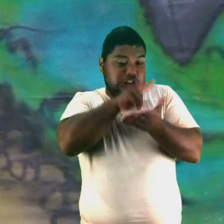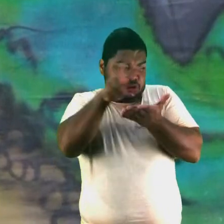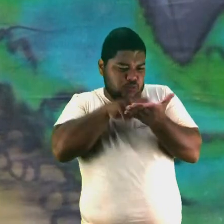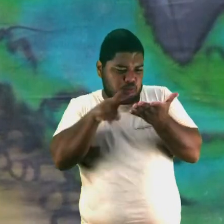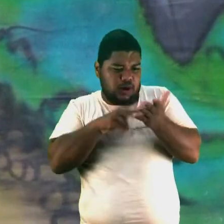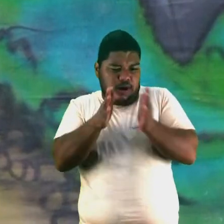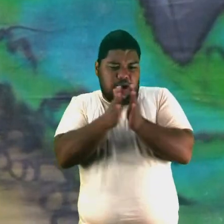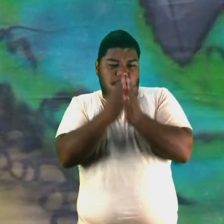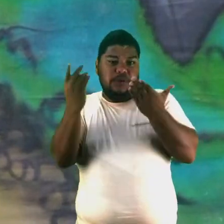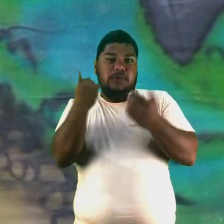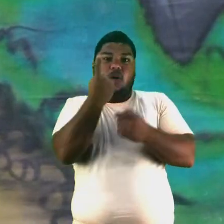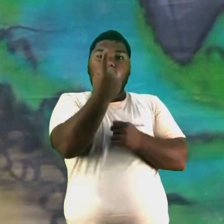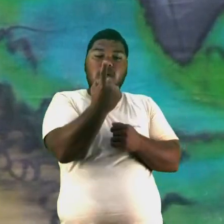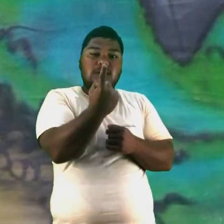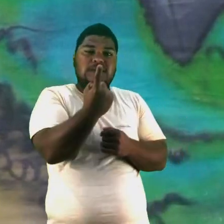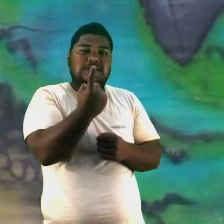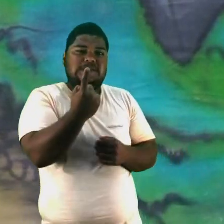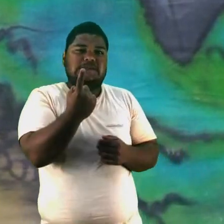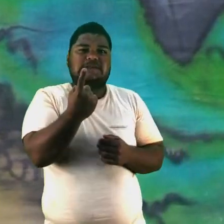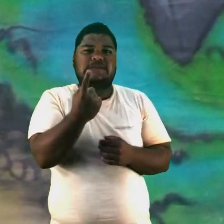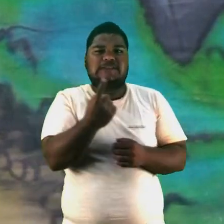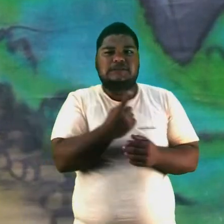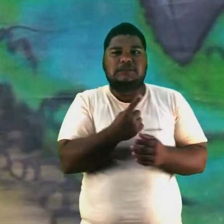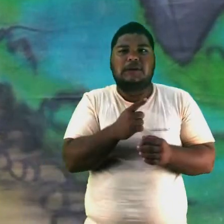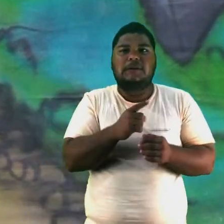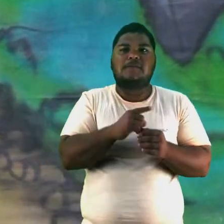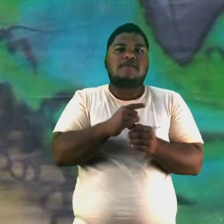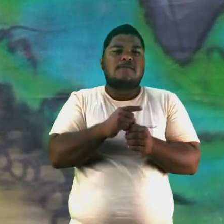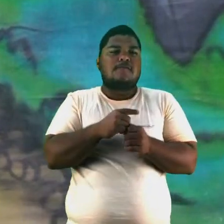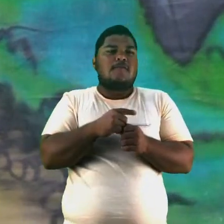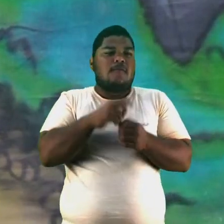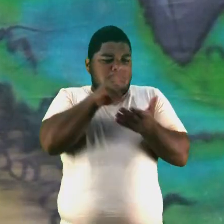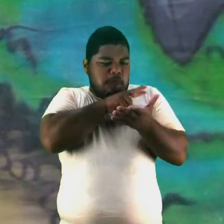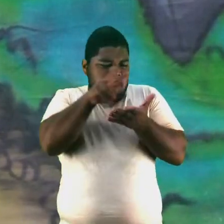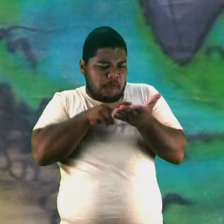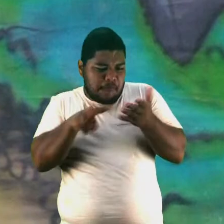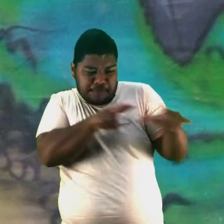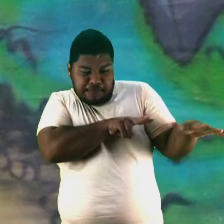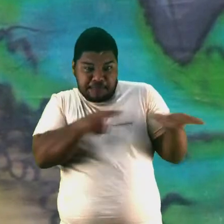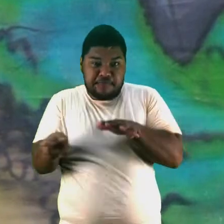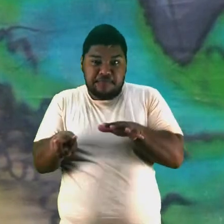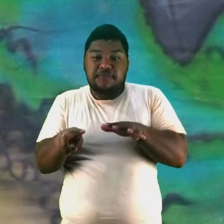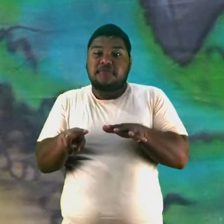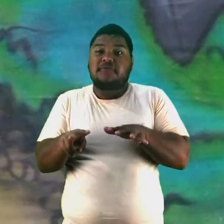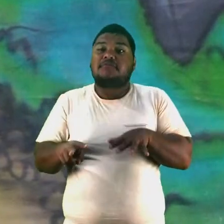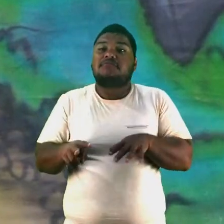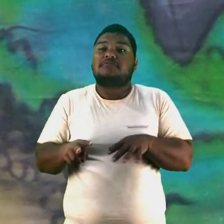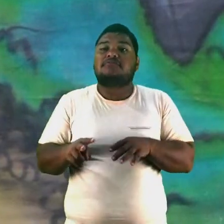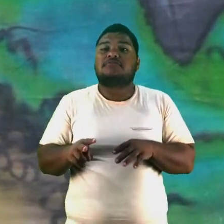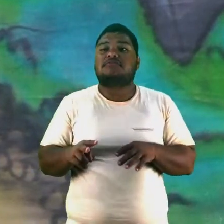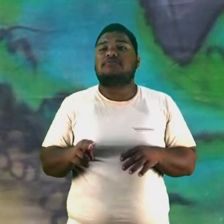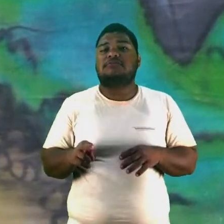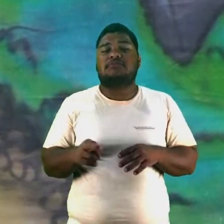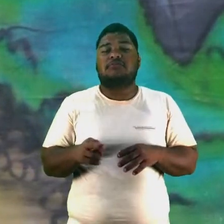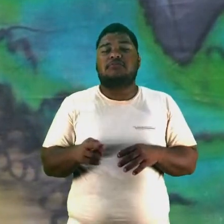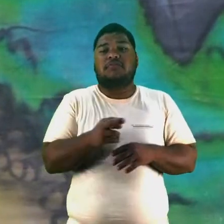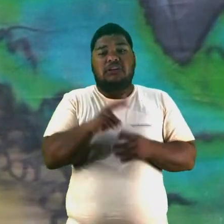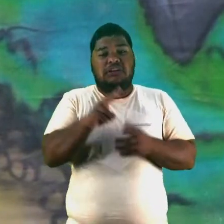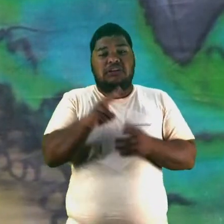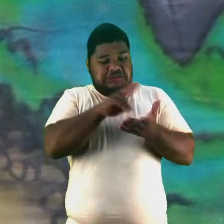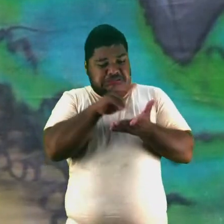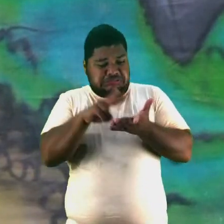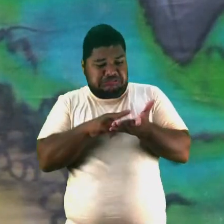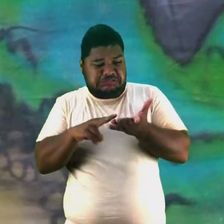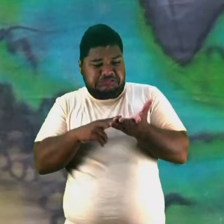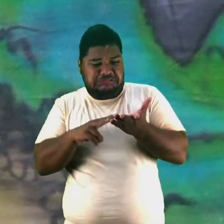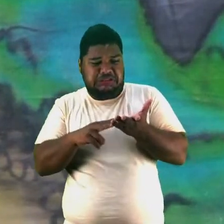e captavam imagem do cérebro, verificavam que era insignificante, praticamente não tinha